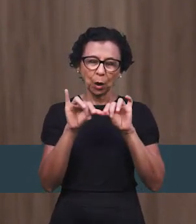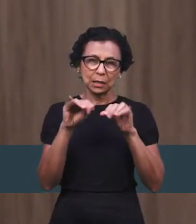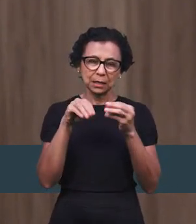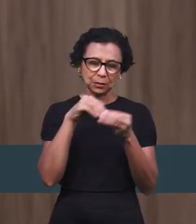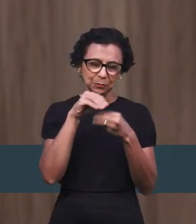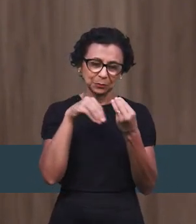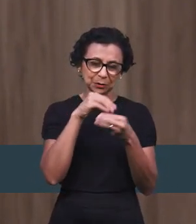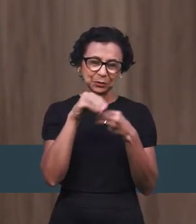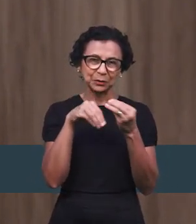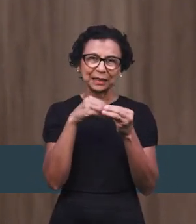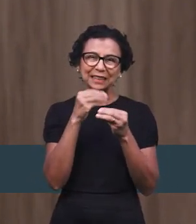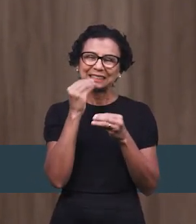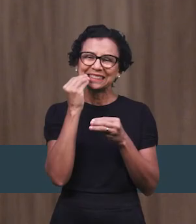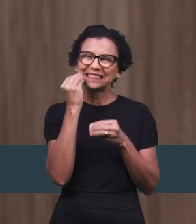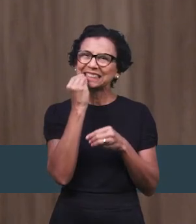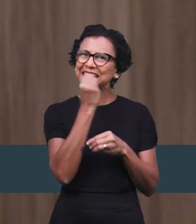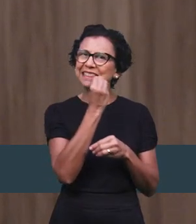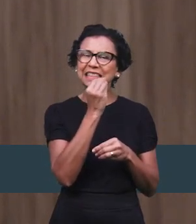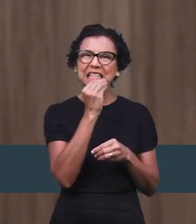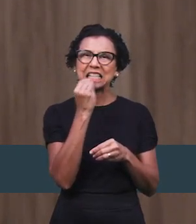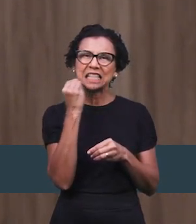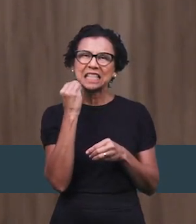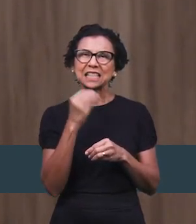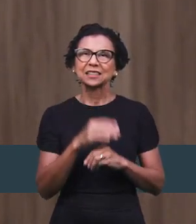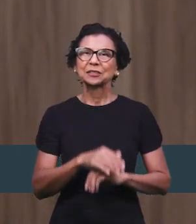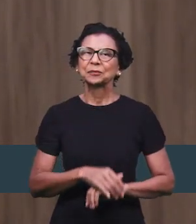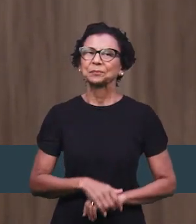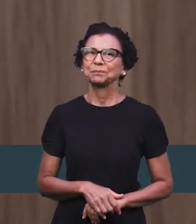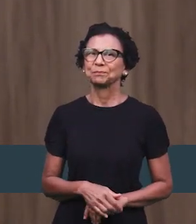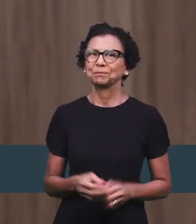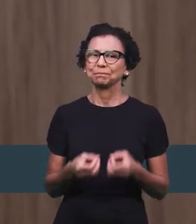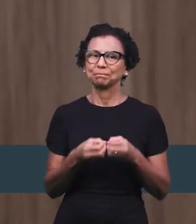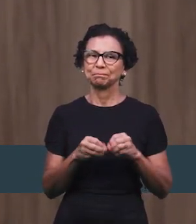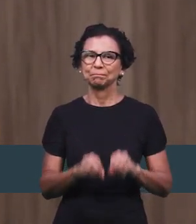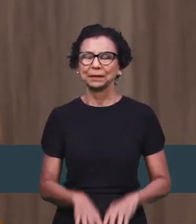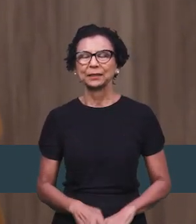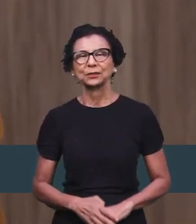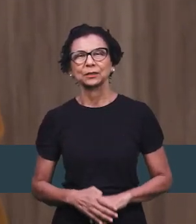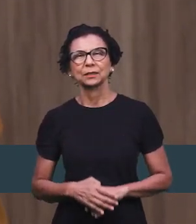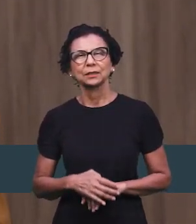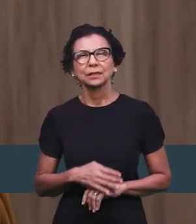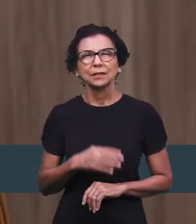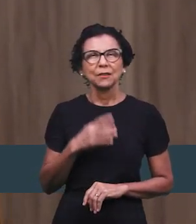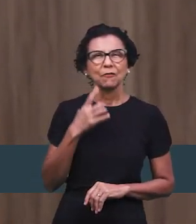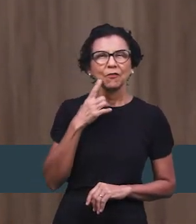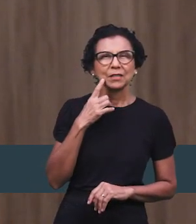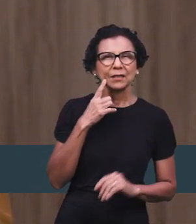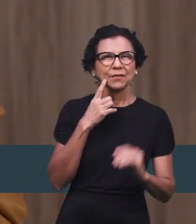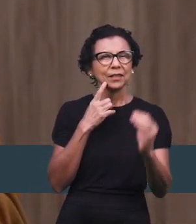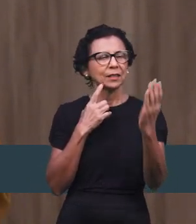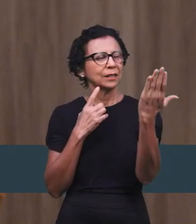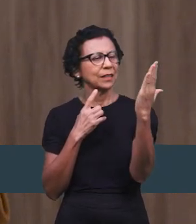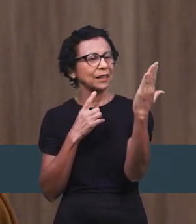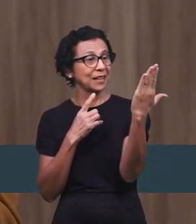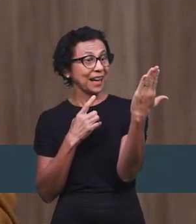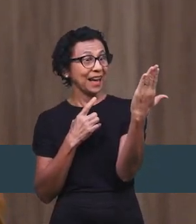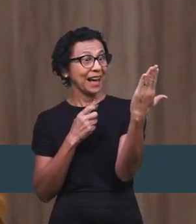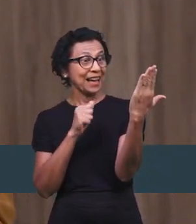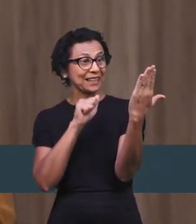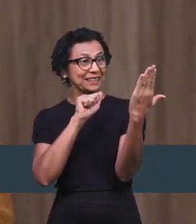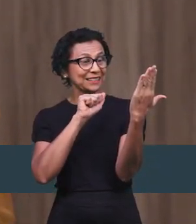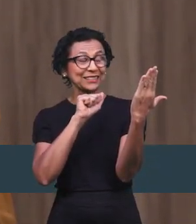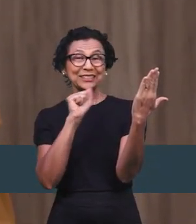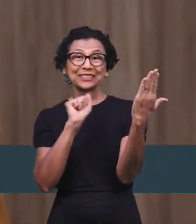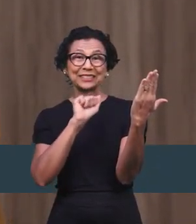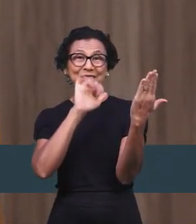A princípio, parece que clareou, mas na verdade você está desfazendo aos pouquinhos aquele